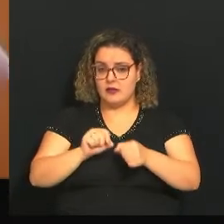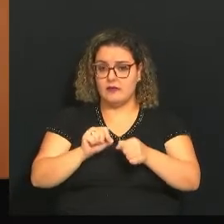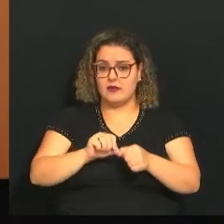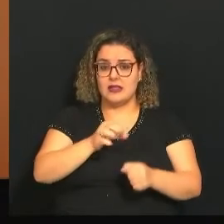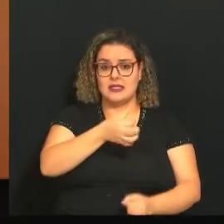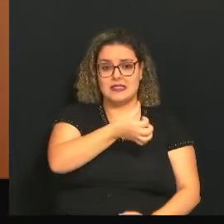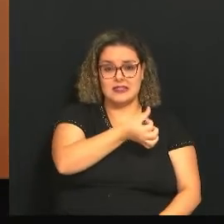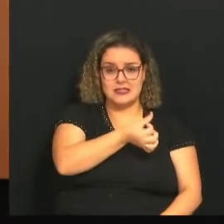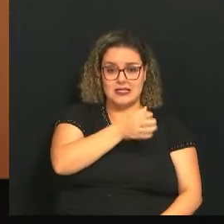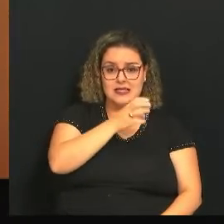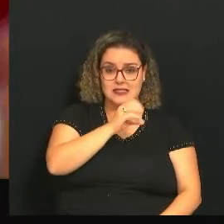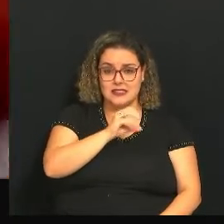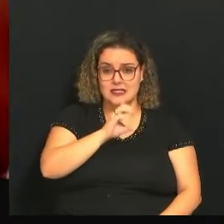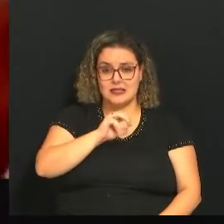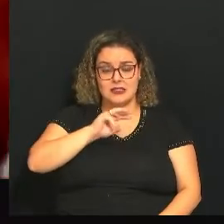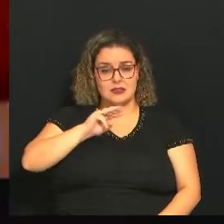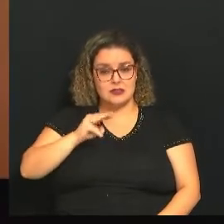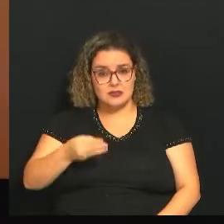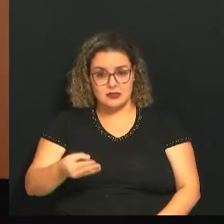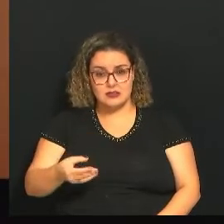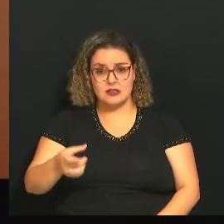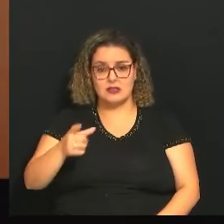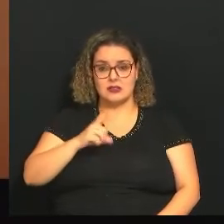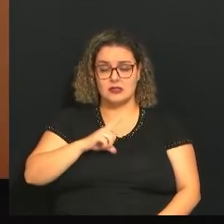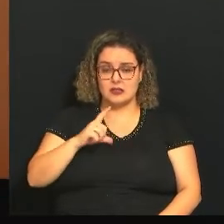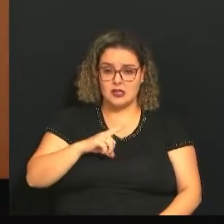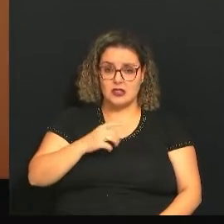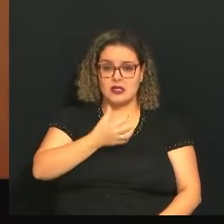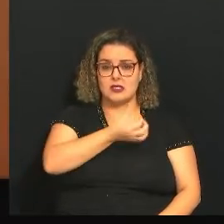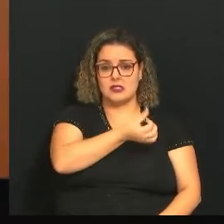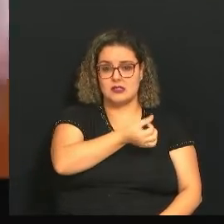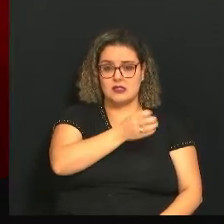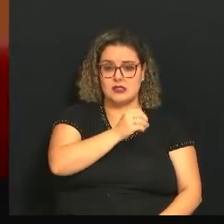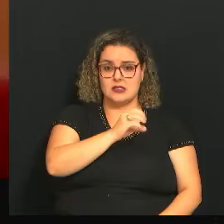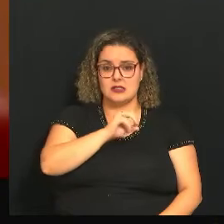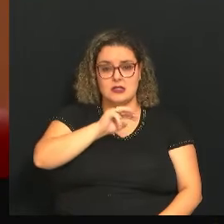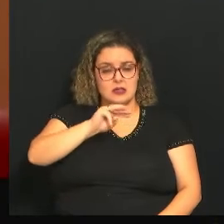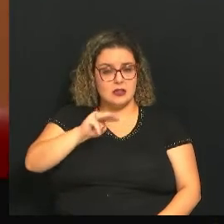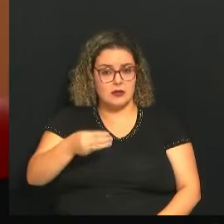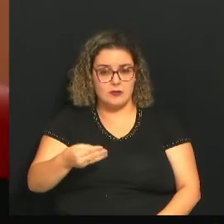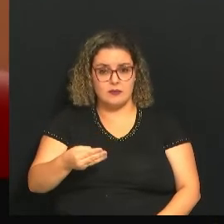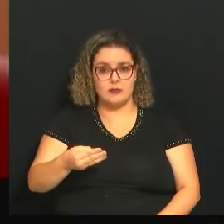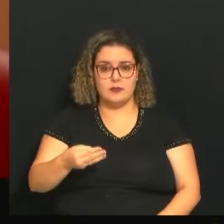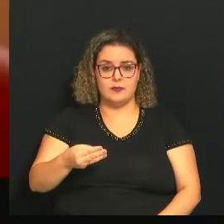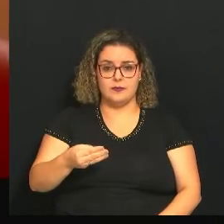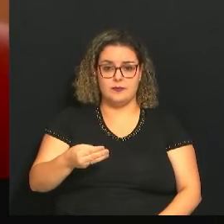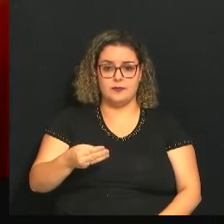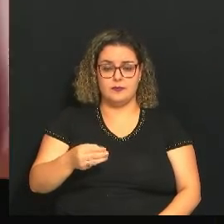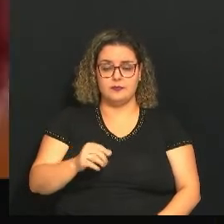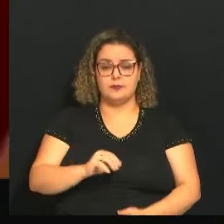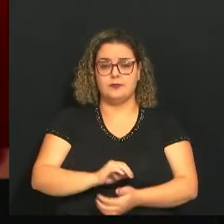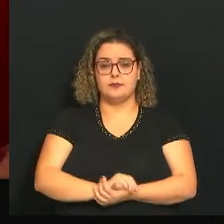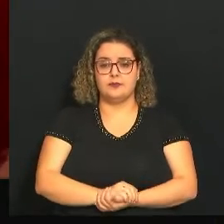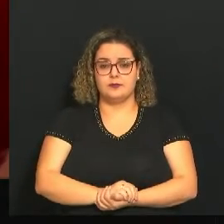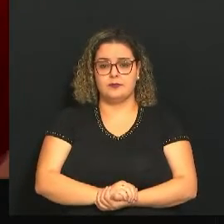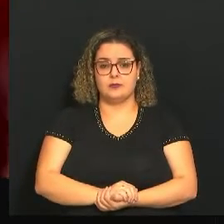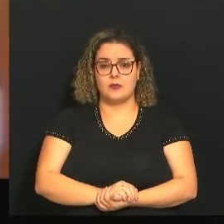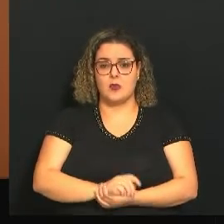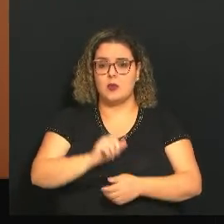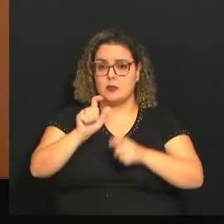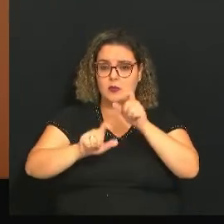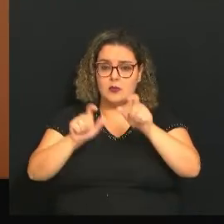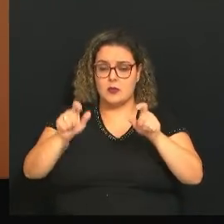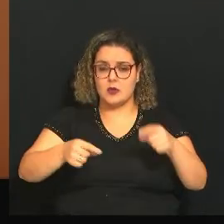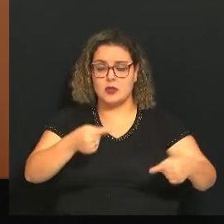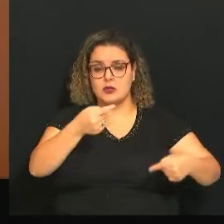Ou seja, a prefeitura hoje tem 600 milhões lá no caixa para alguém disputar esse dinheiro. O